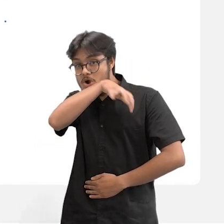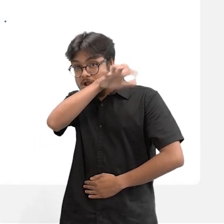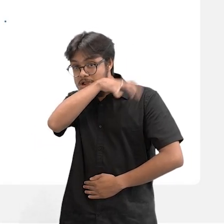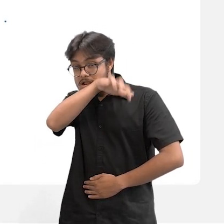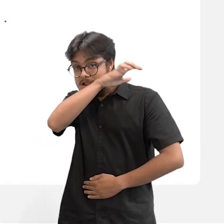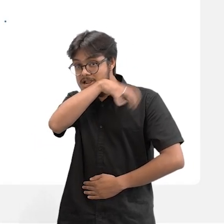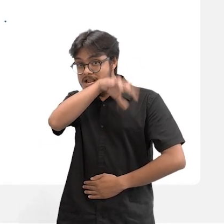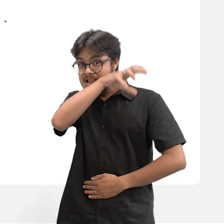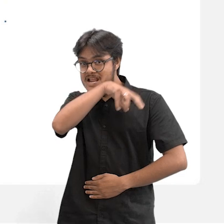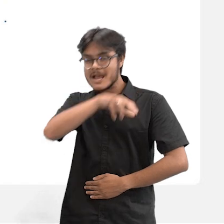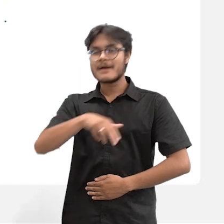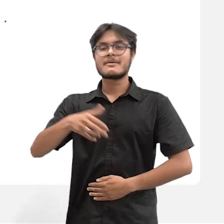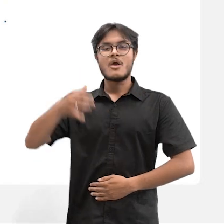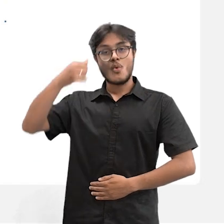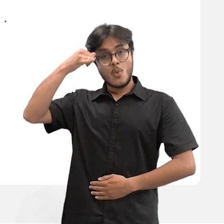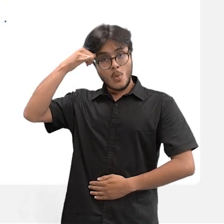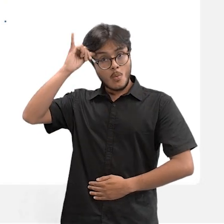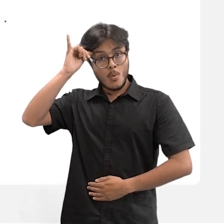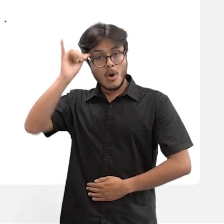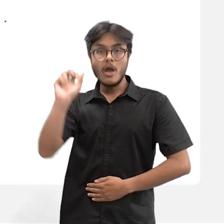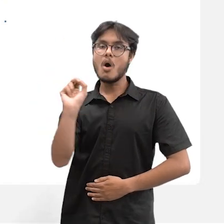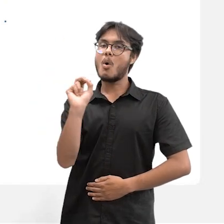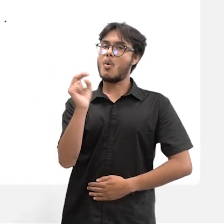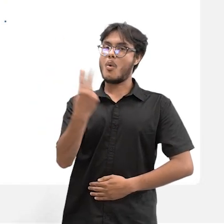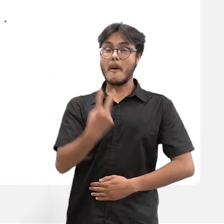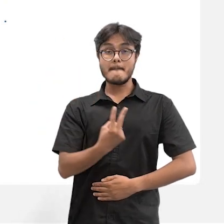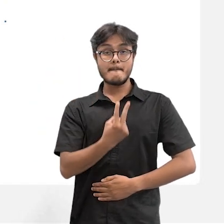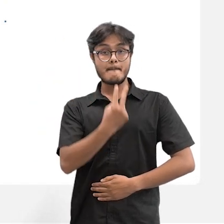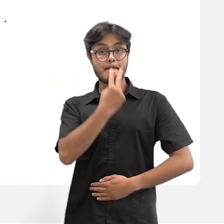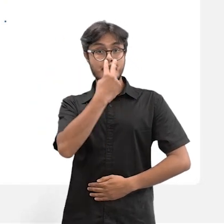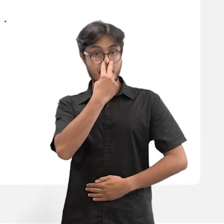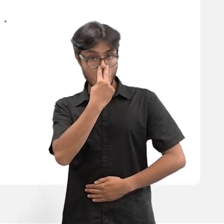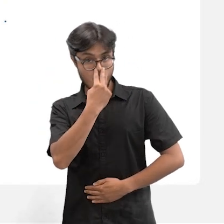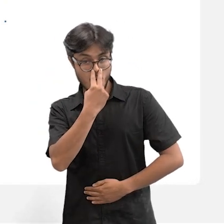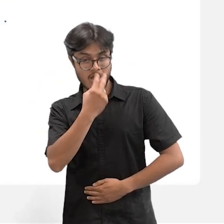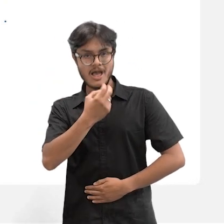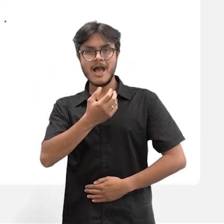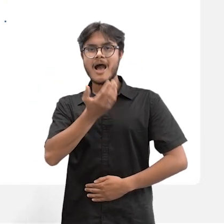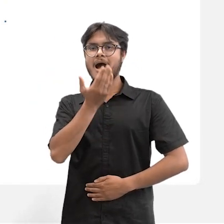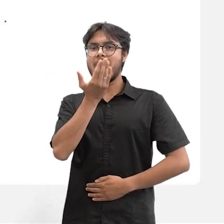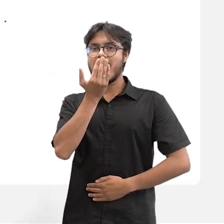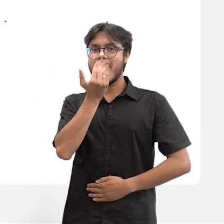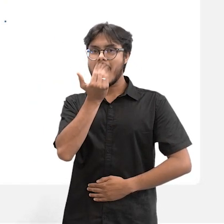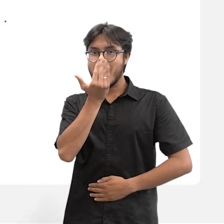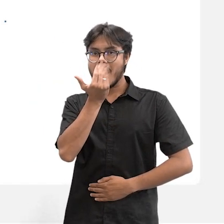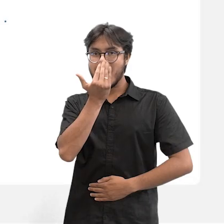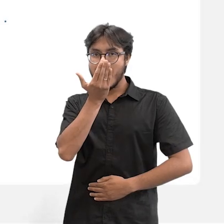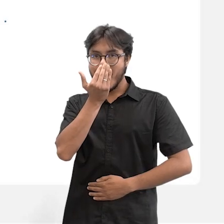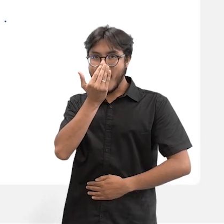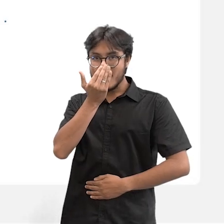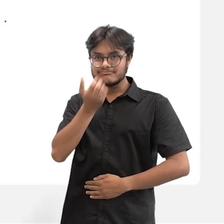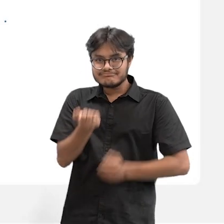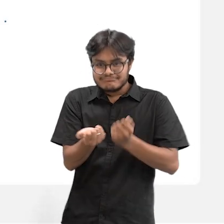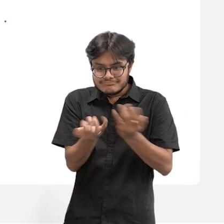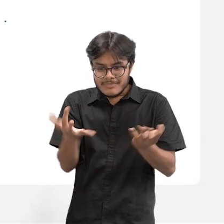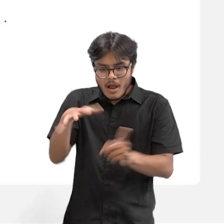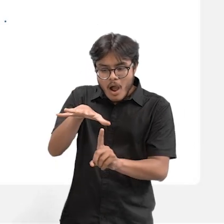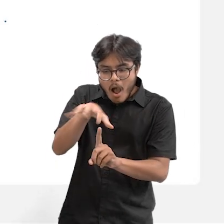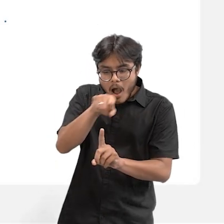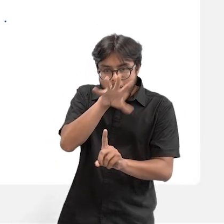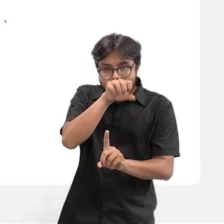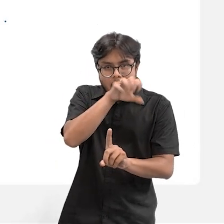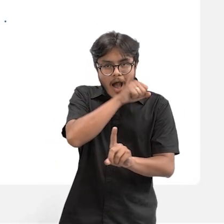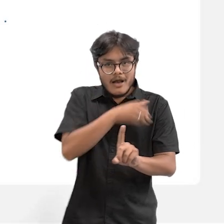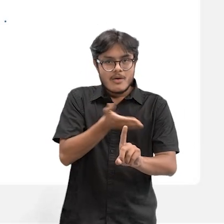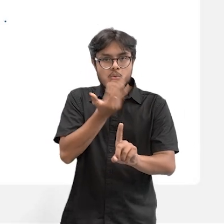porco, sejam contaminados ingerindo os ovos da tênia. Nesse caso, a tênia